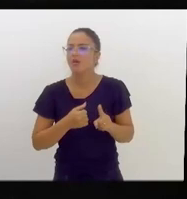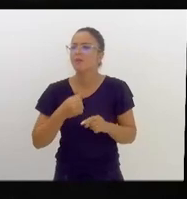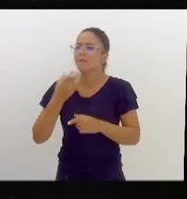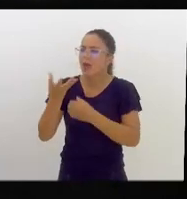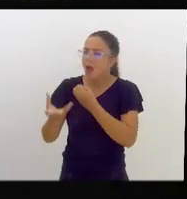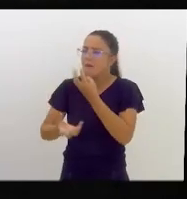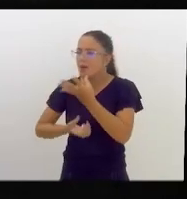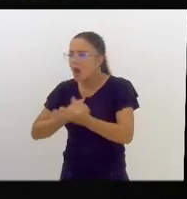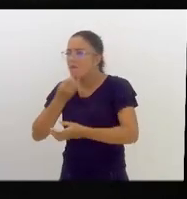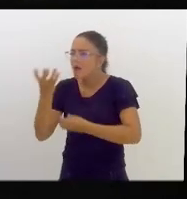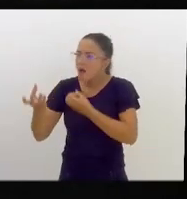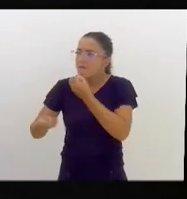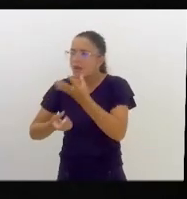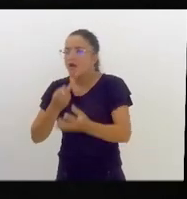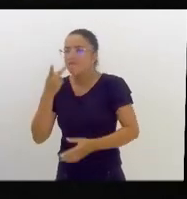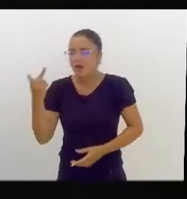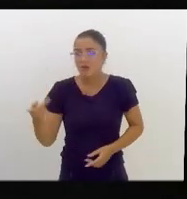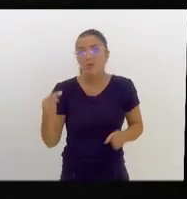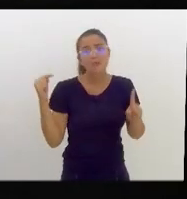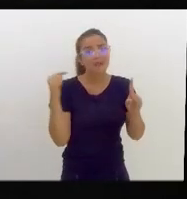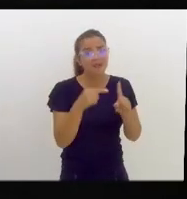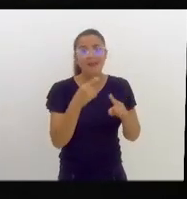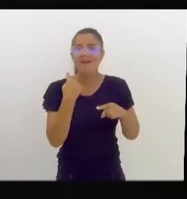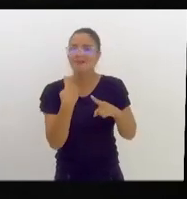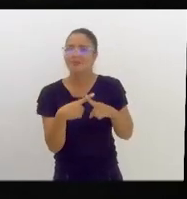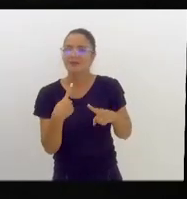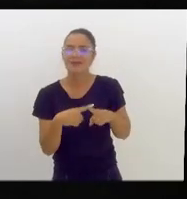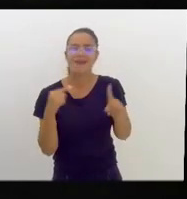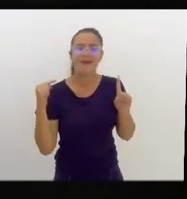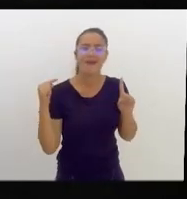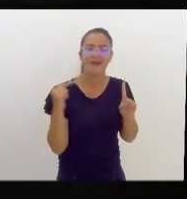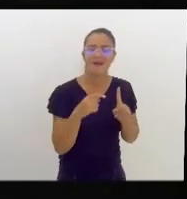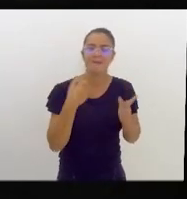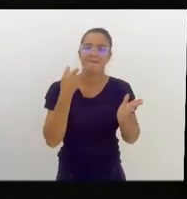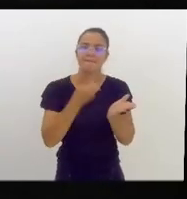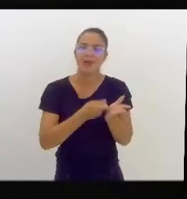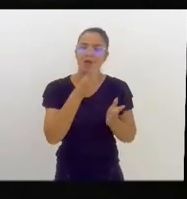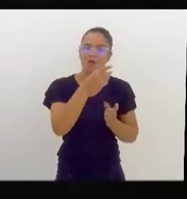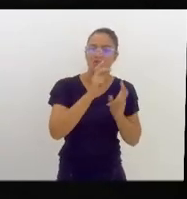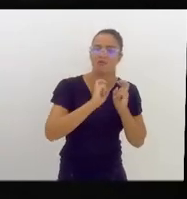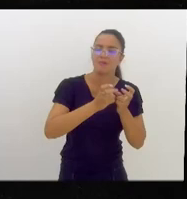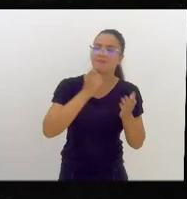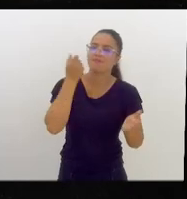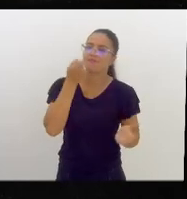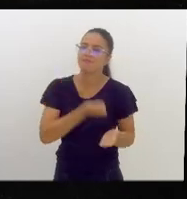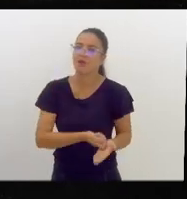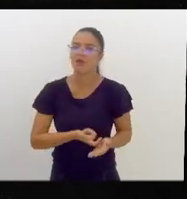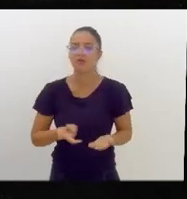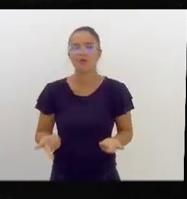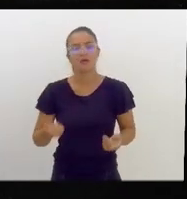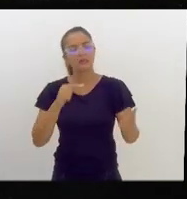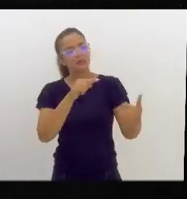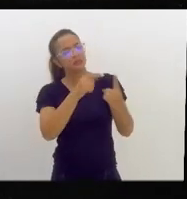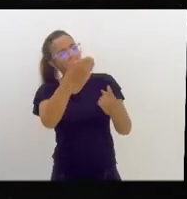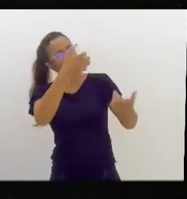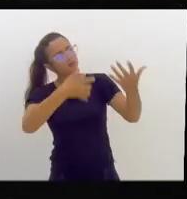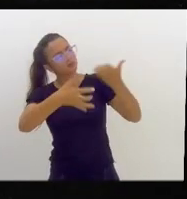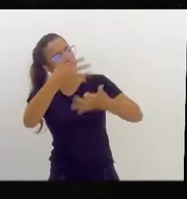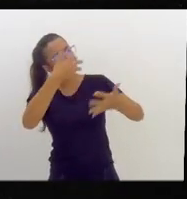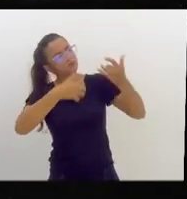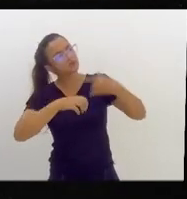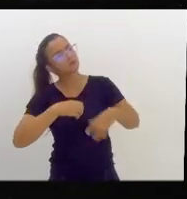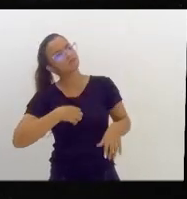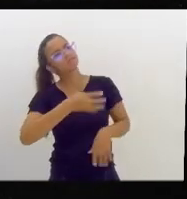cidadã, que é o cliente desse serviço público, foi de profunda importância para